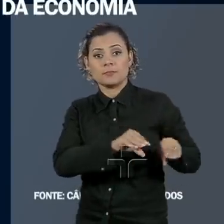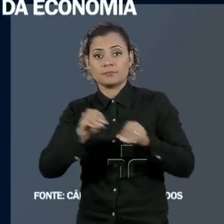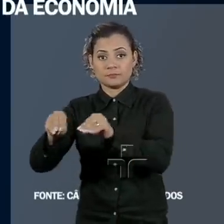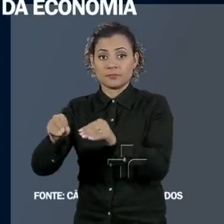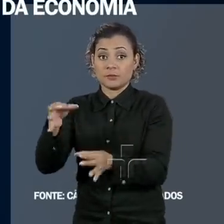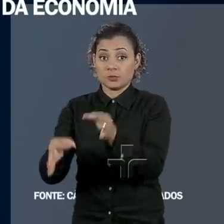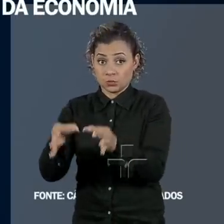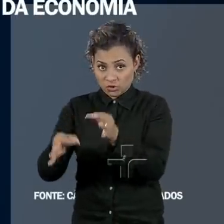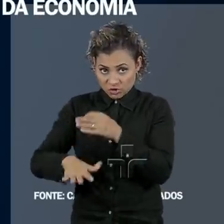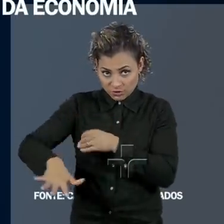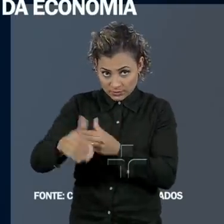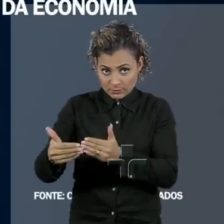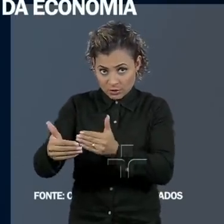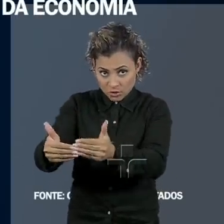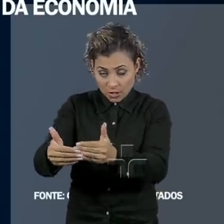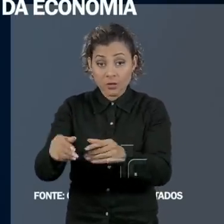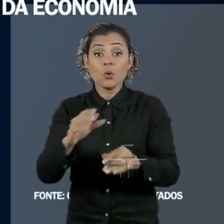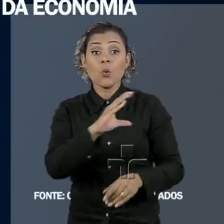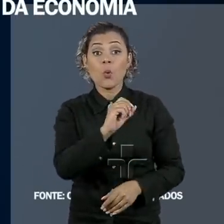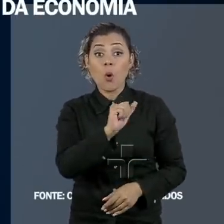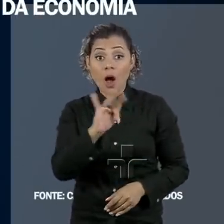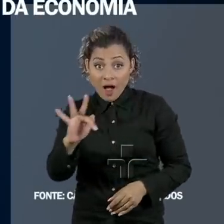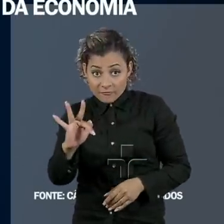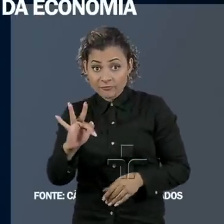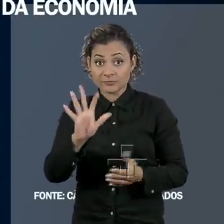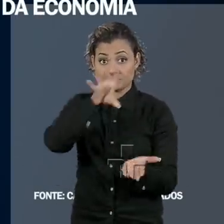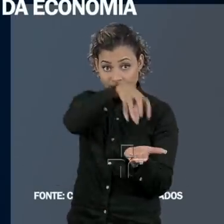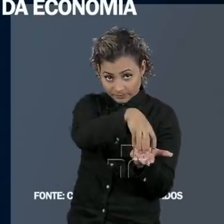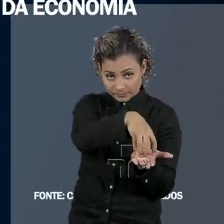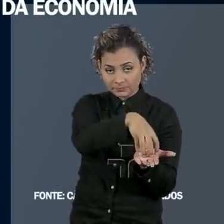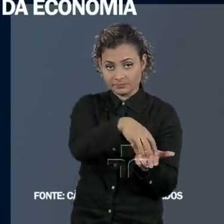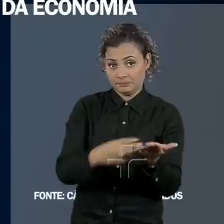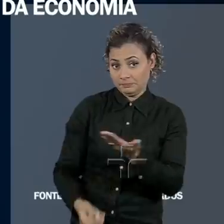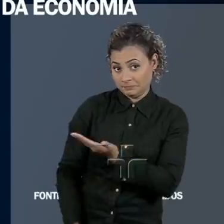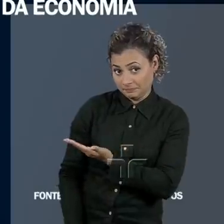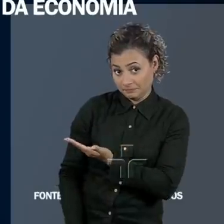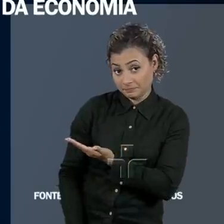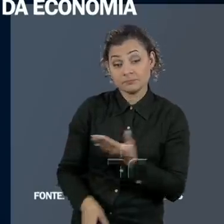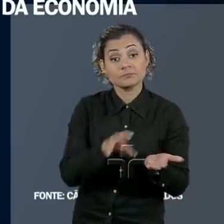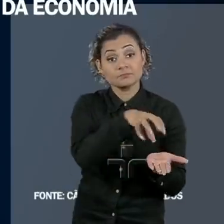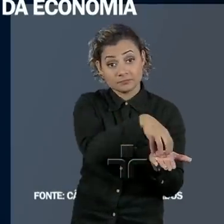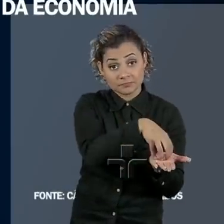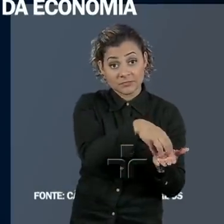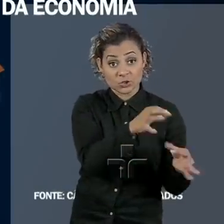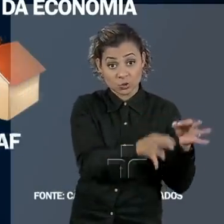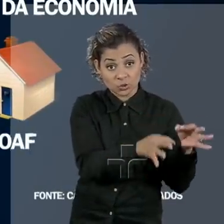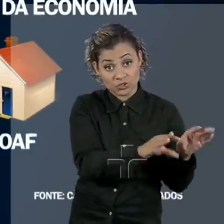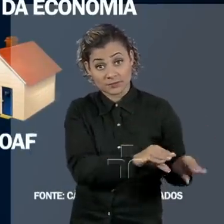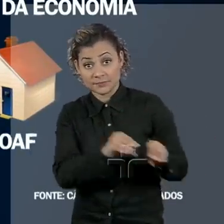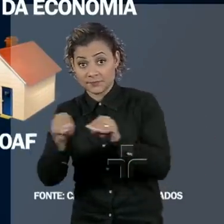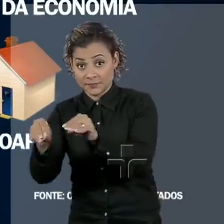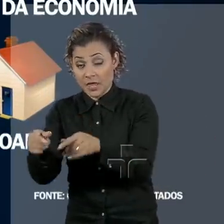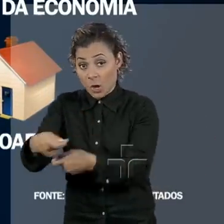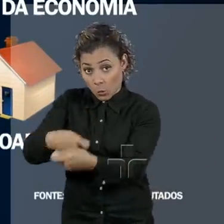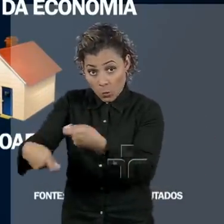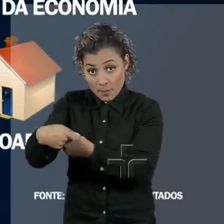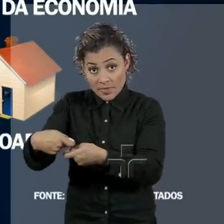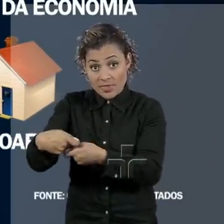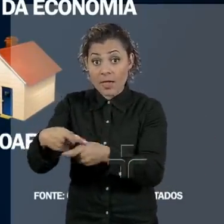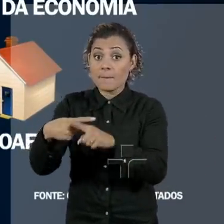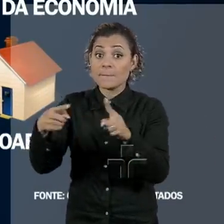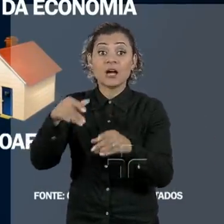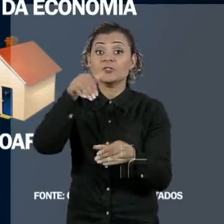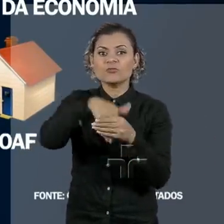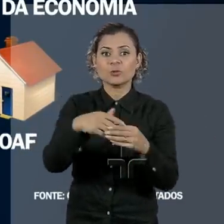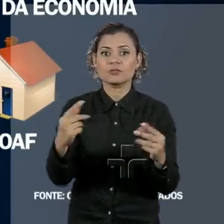os deputados transferiram o COAF, Conselho de Controle de Atividades Financeiras, do Ministério da Justiça para o da Economia. O placar